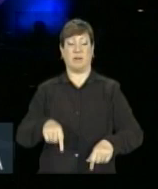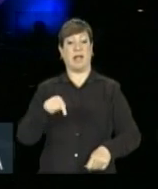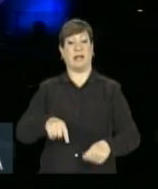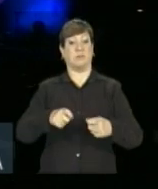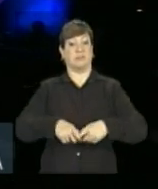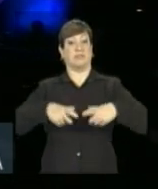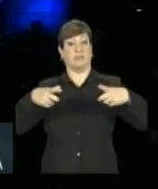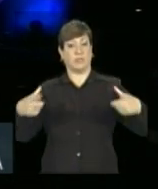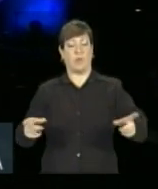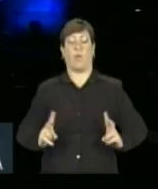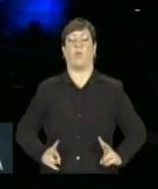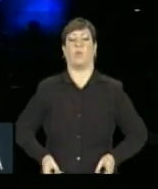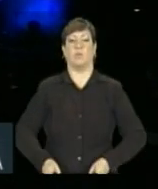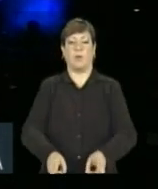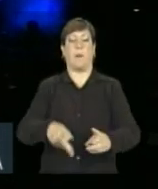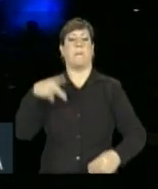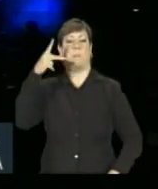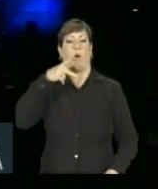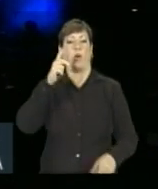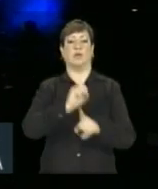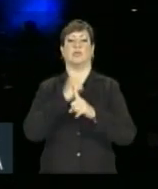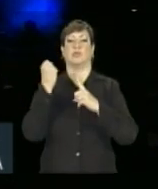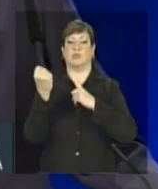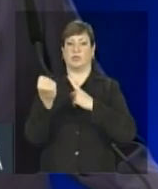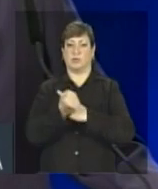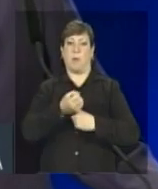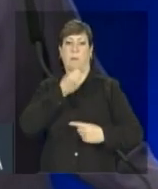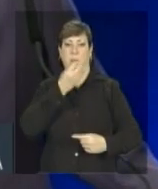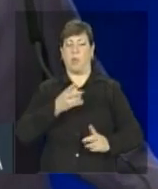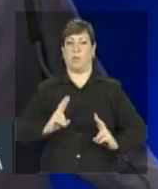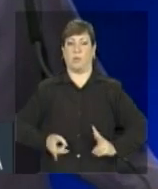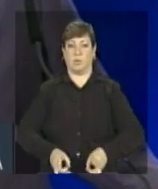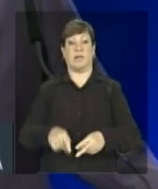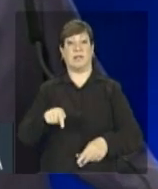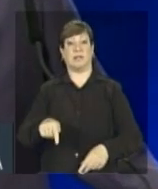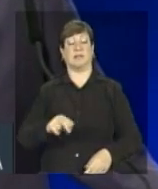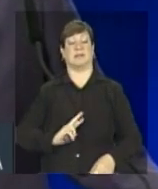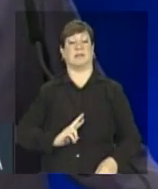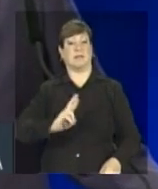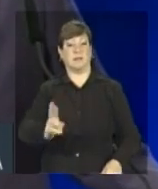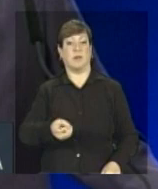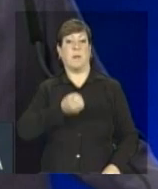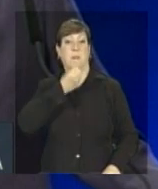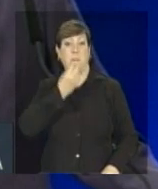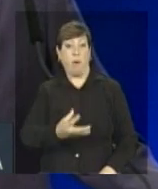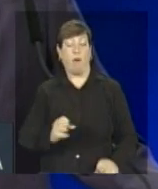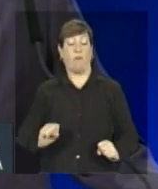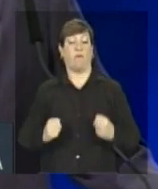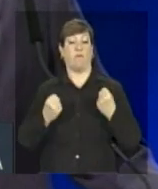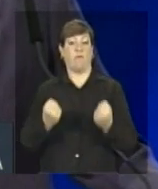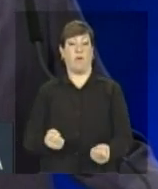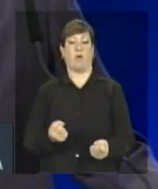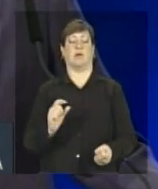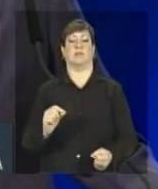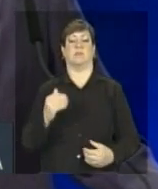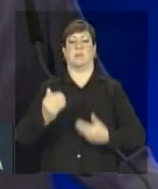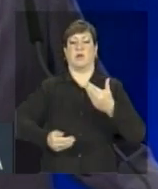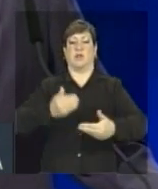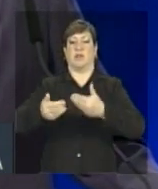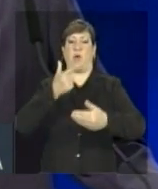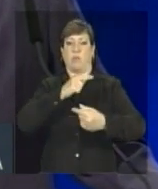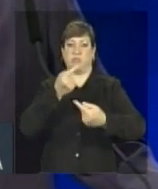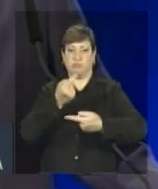Crescimento continuado e políticas sociais consistentes resultaram em um forte processo de ascensão